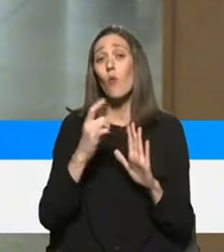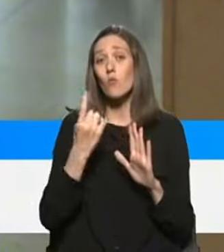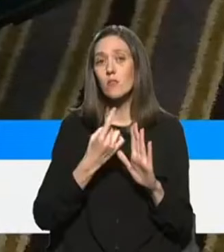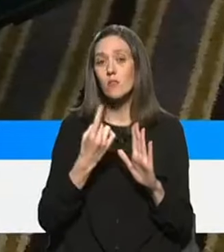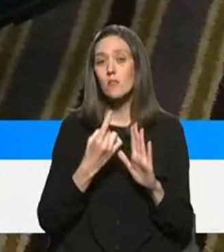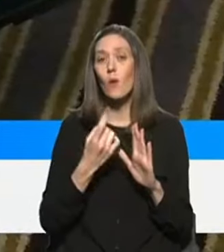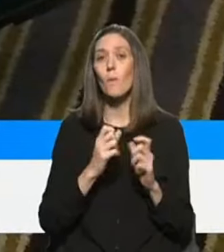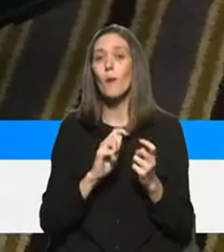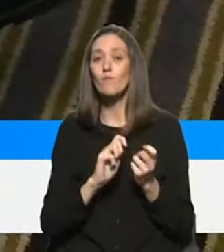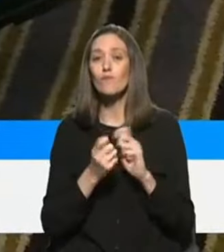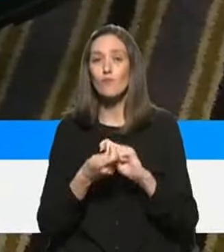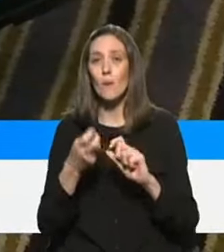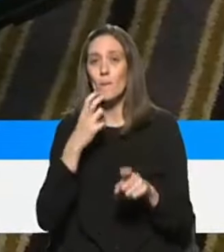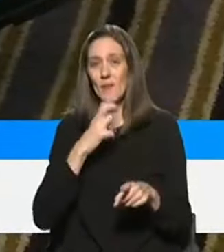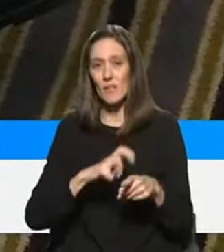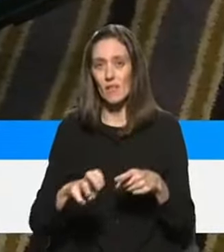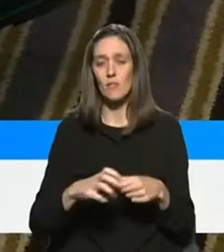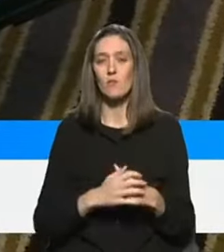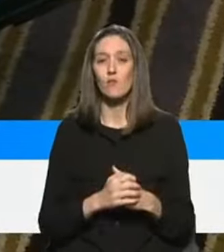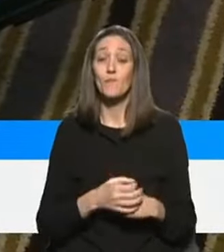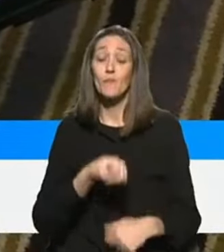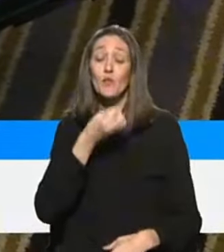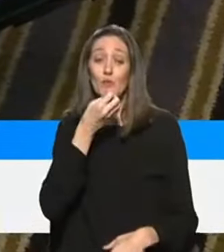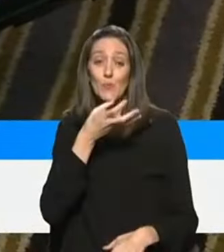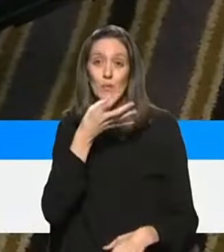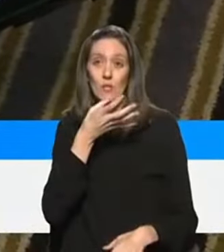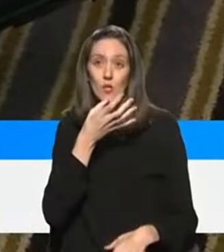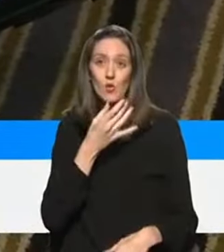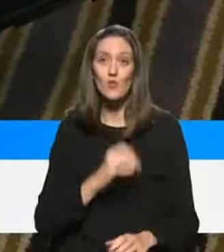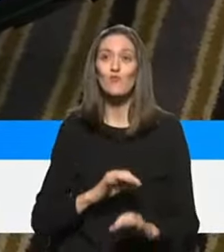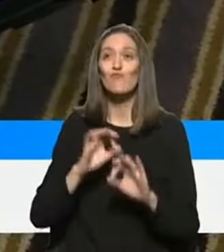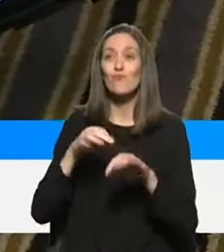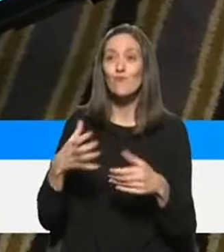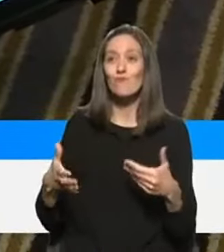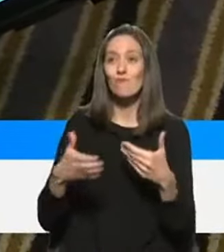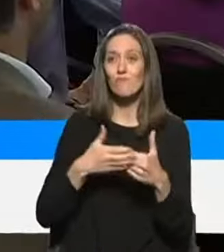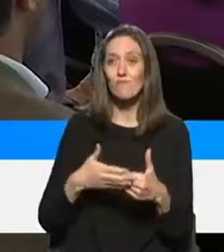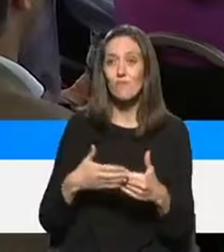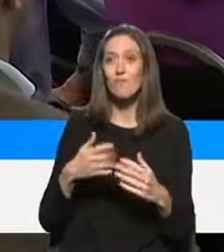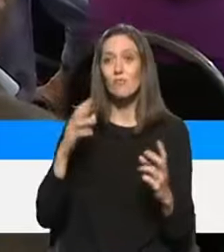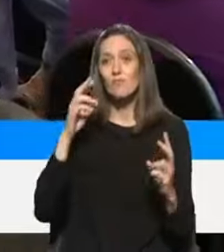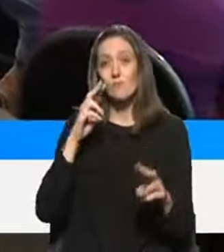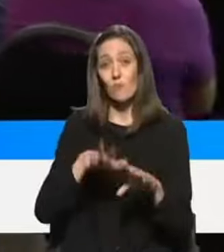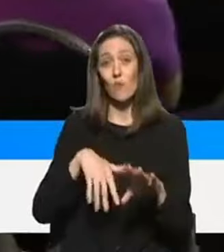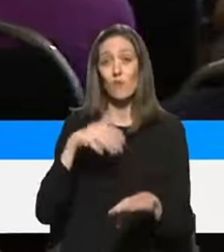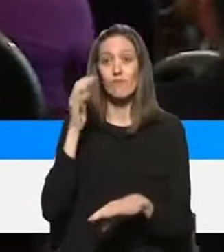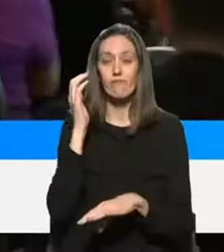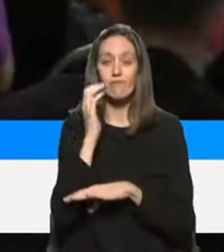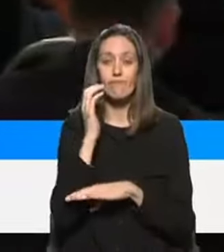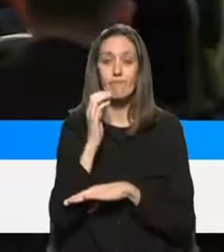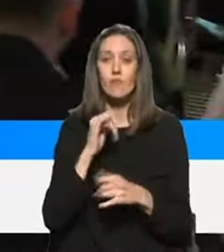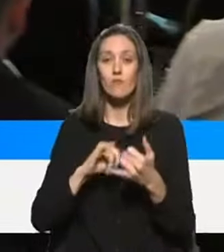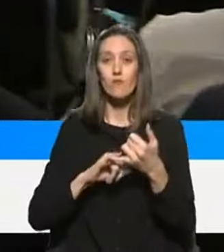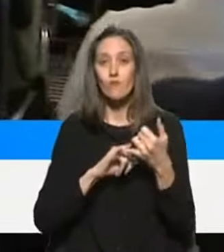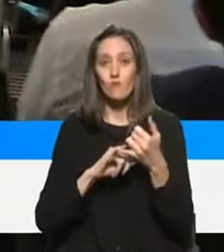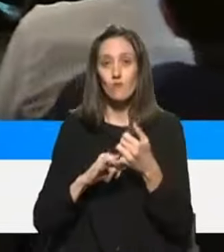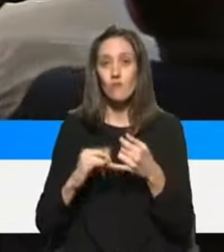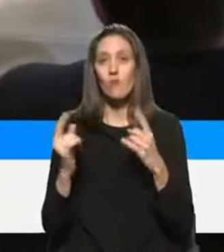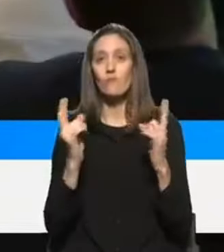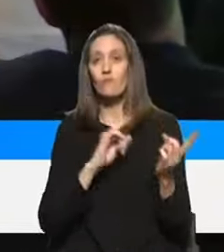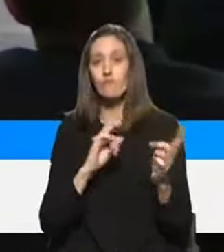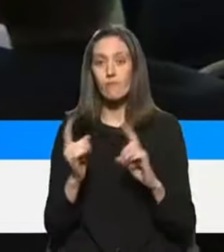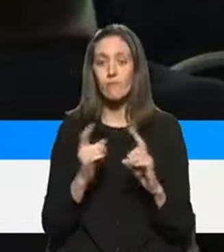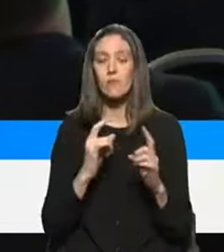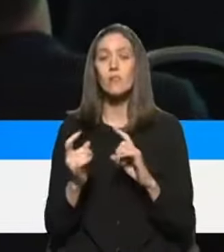para elétricos. Explicações dadas à margem do encerramento da convenção da Associação Rodoviária de